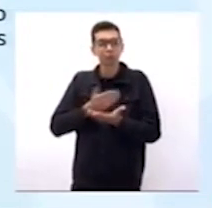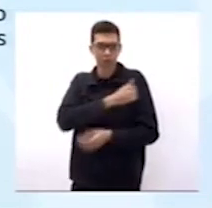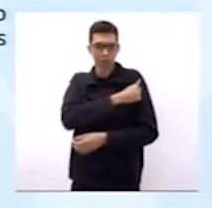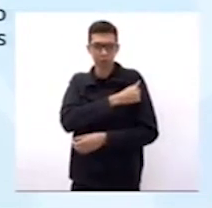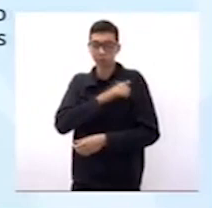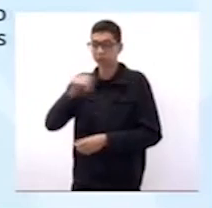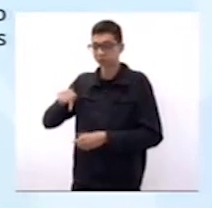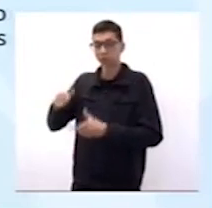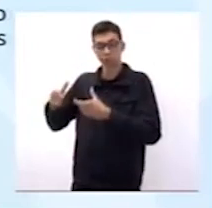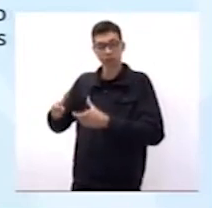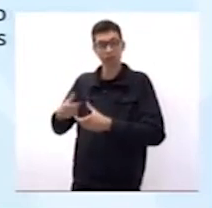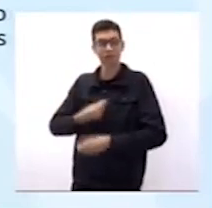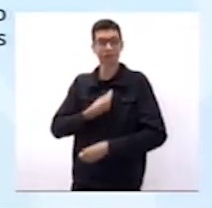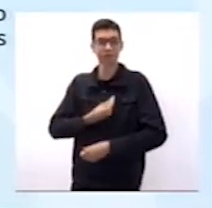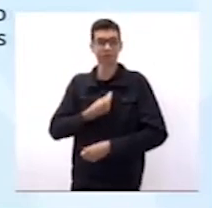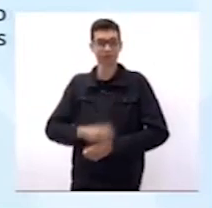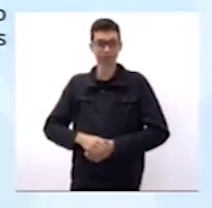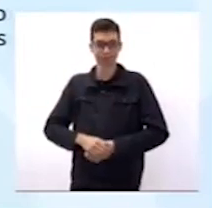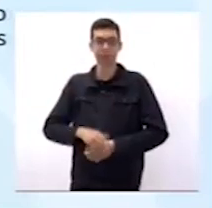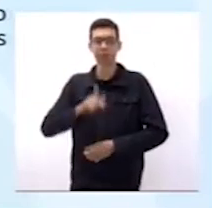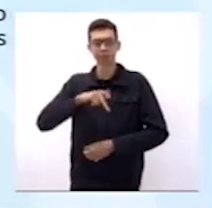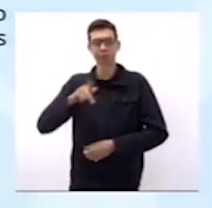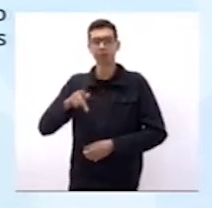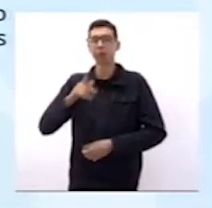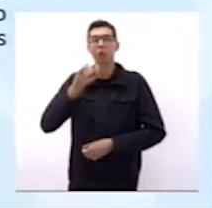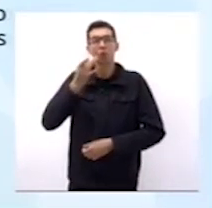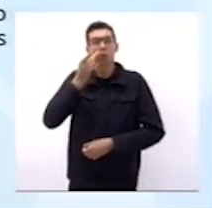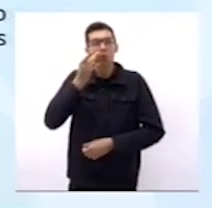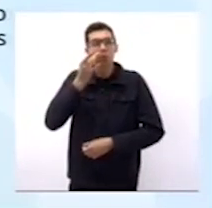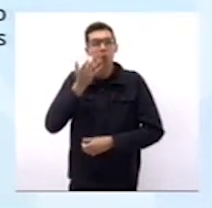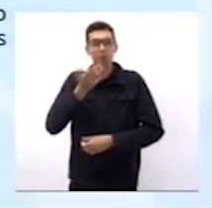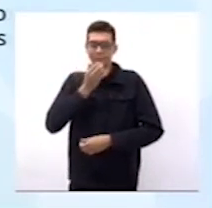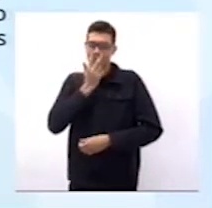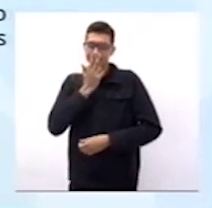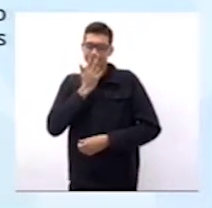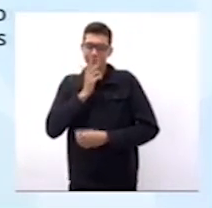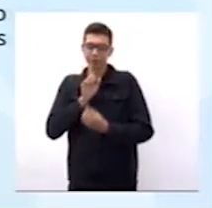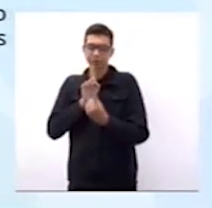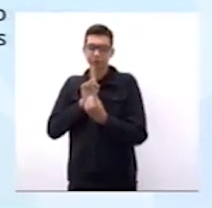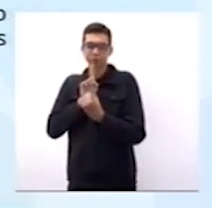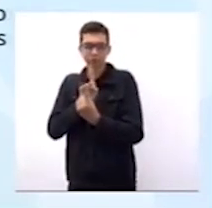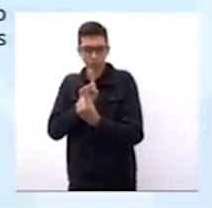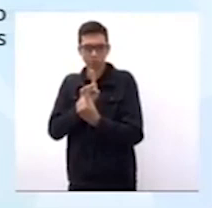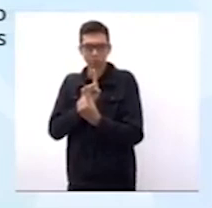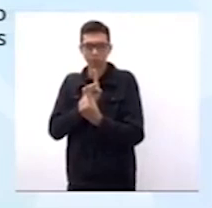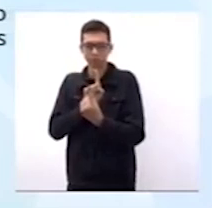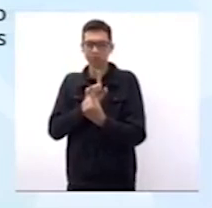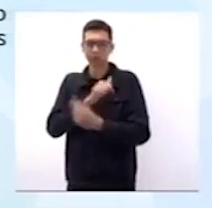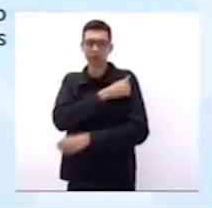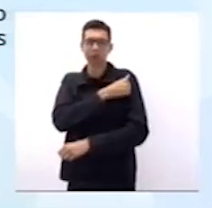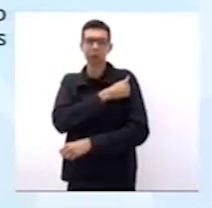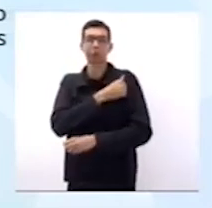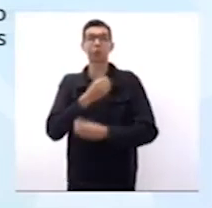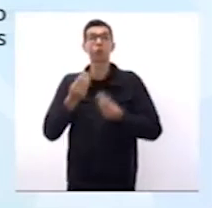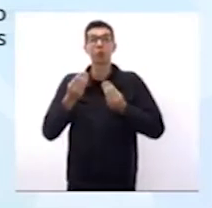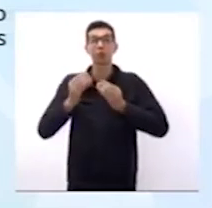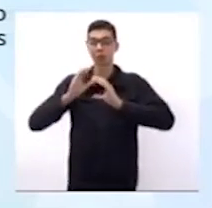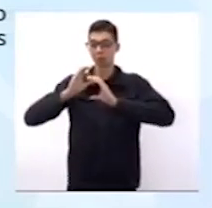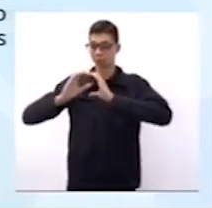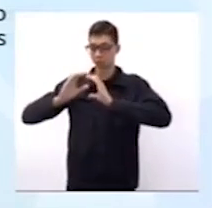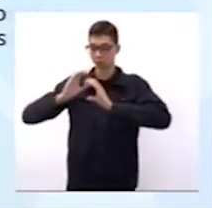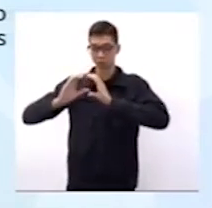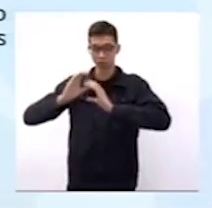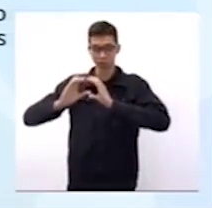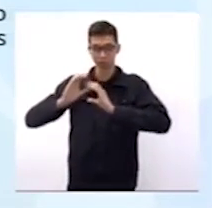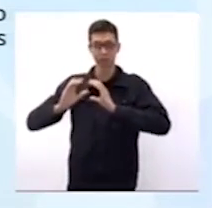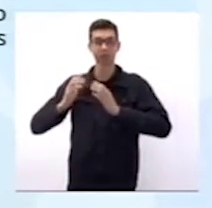mantém o contato direto junto a eles, criando um vínculo afetivo de forma que a comunicação acontece por